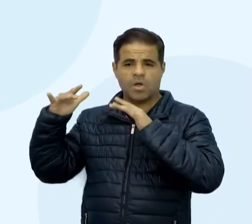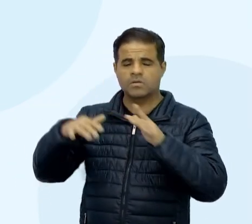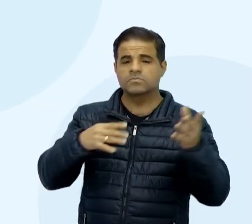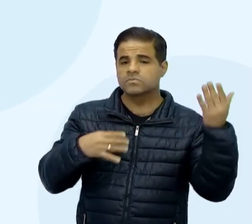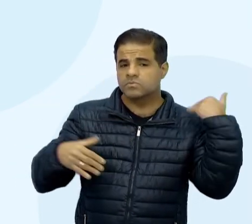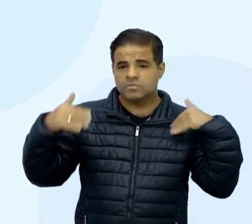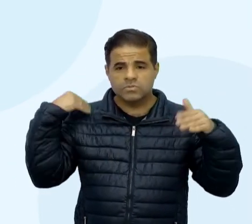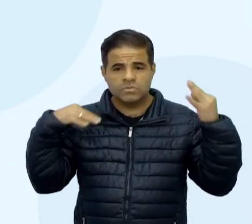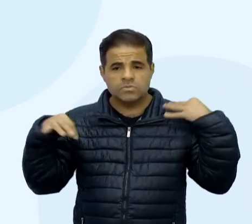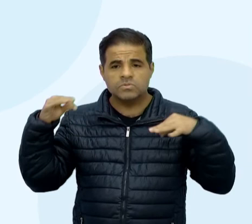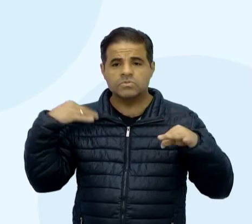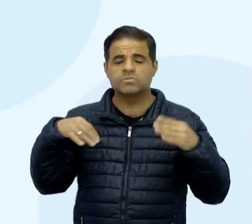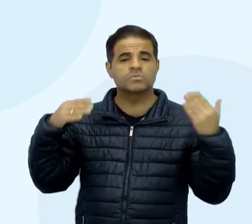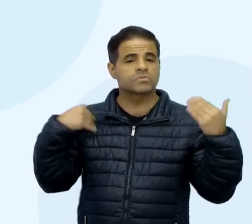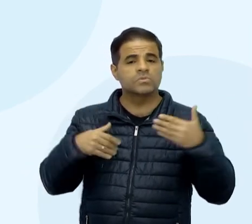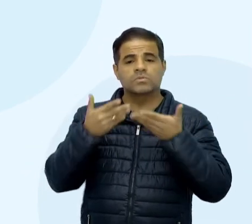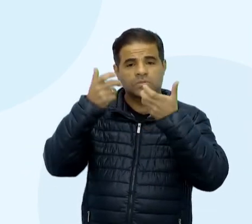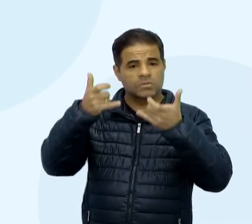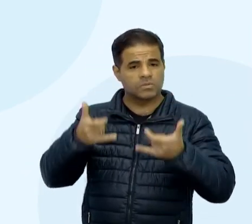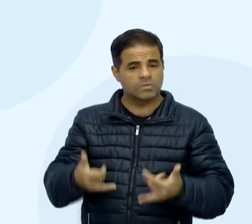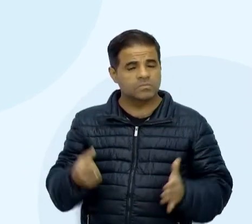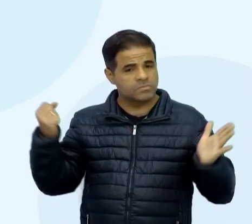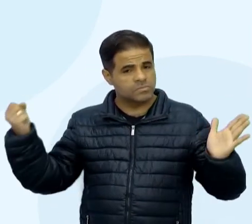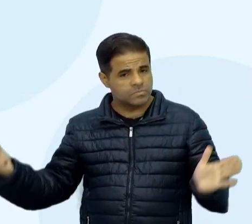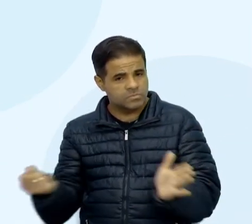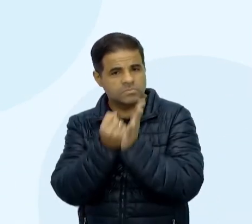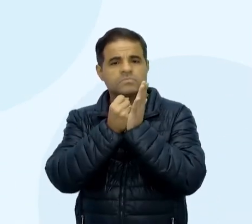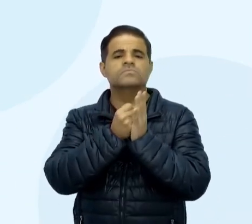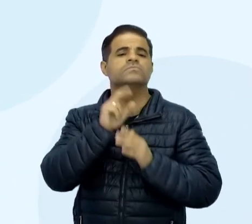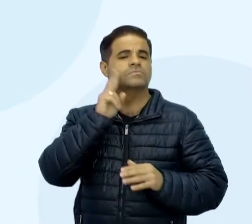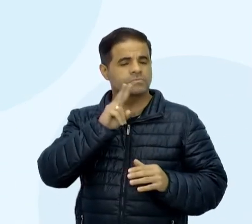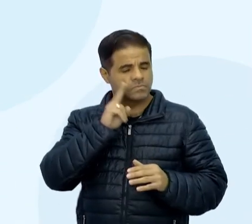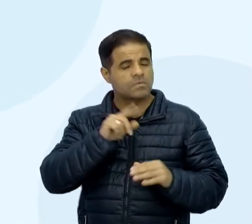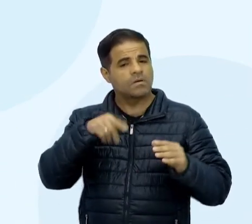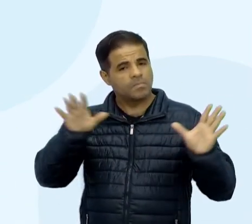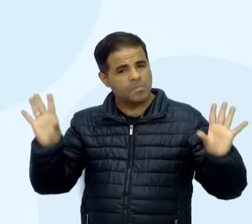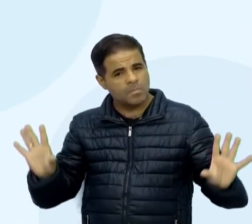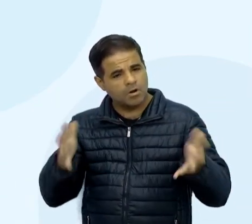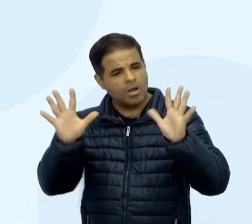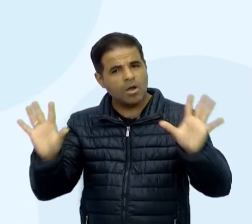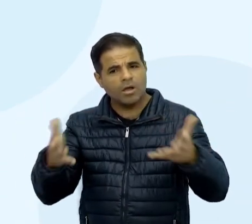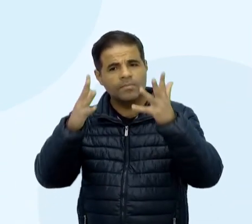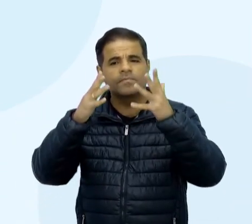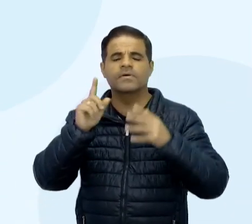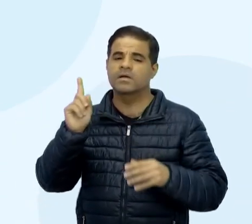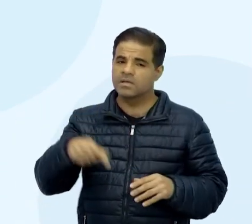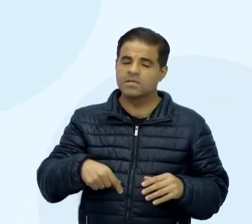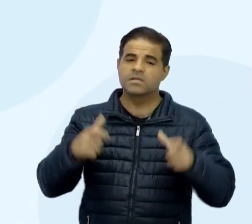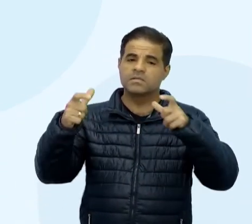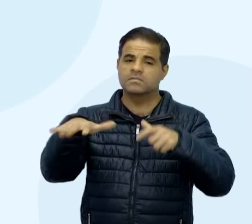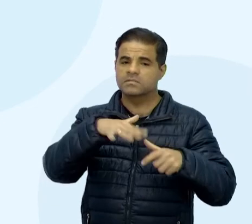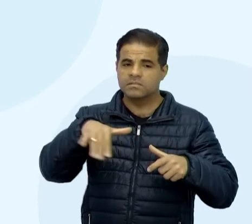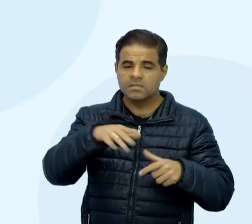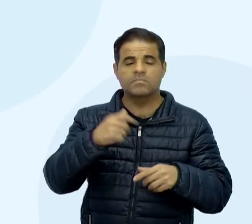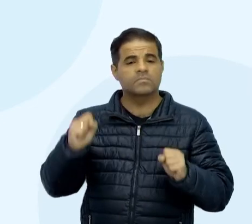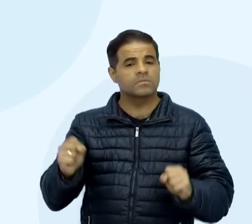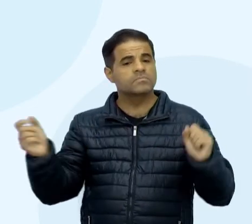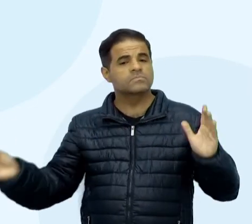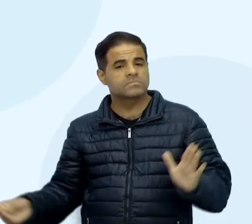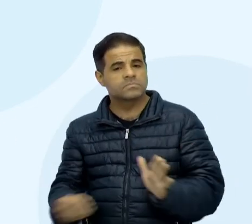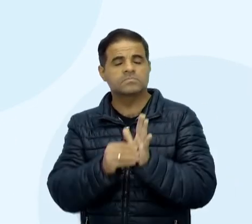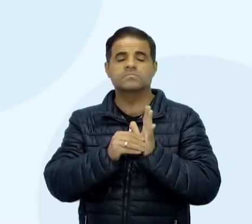em falar dela aqui, né, eu já estou falando desse patrimônio histórico e promovendo ele. Então, na região, podemos